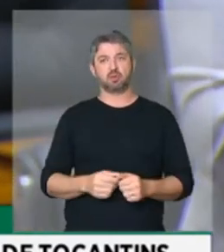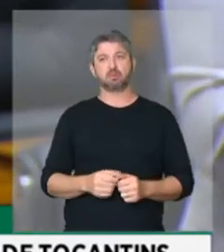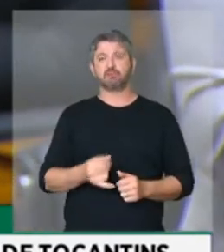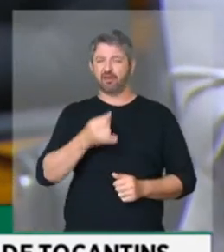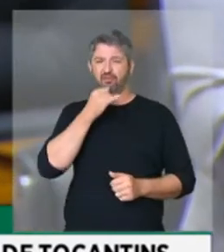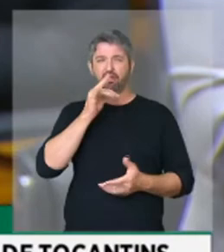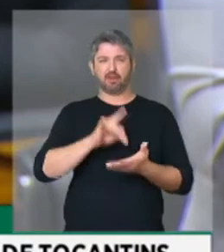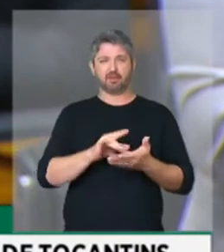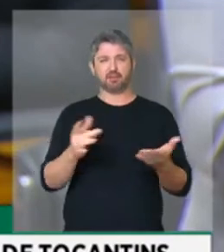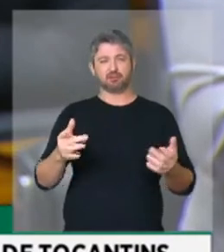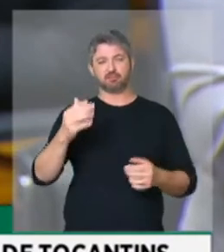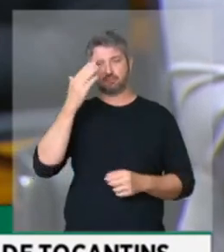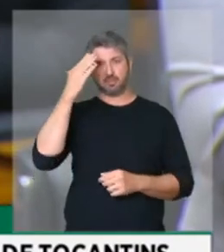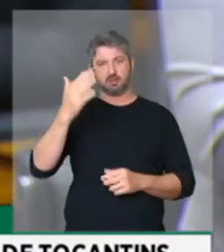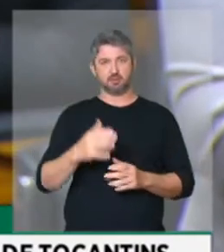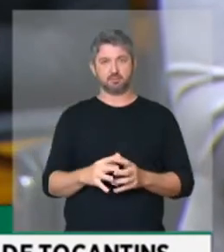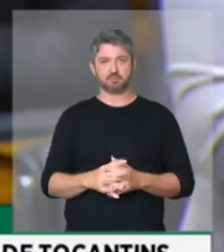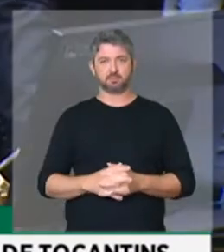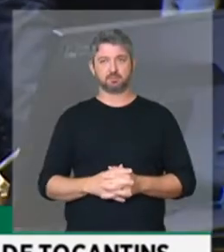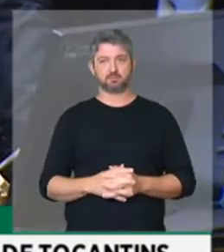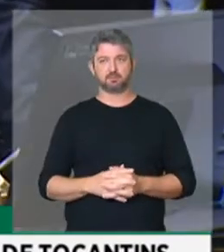triste. Obrigado, presidente.